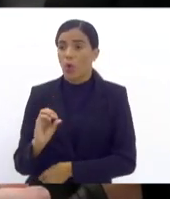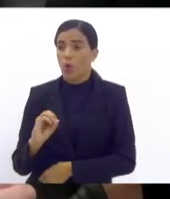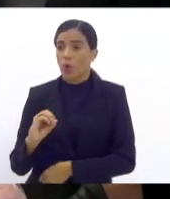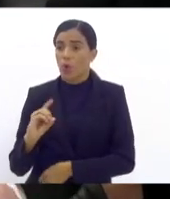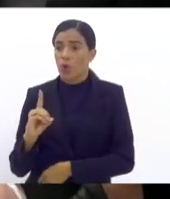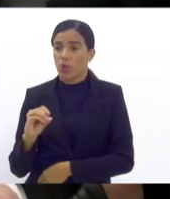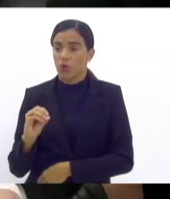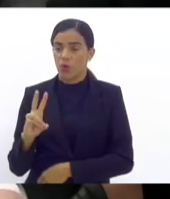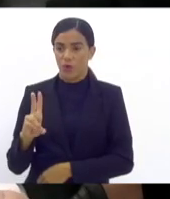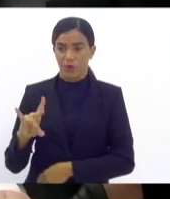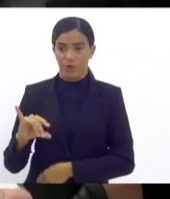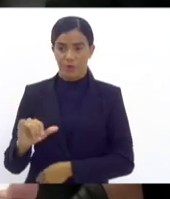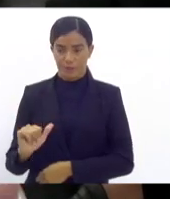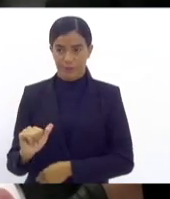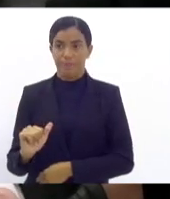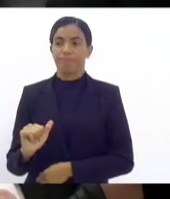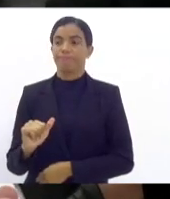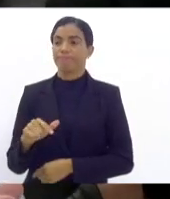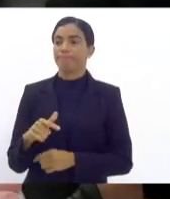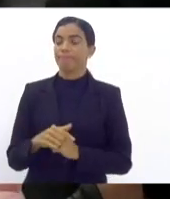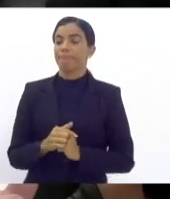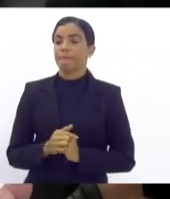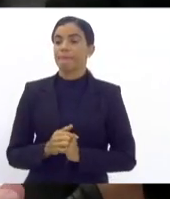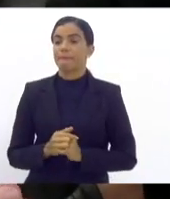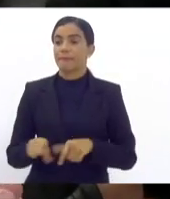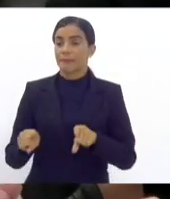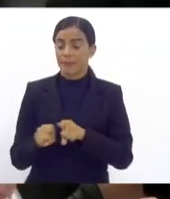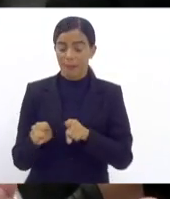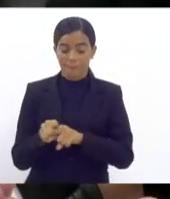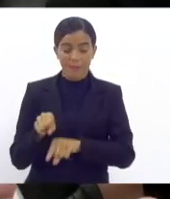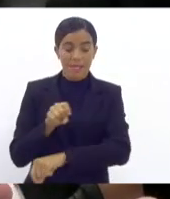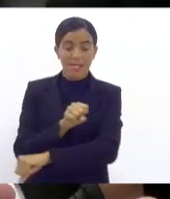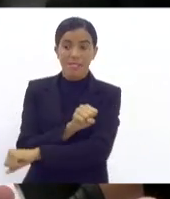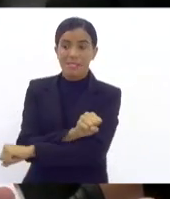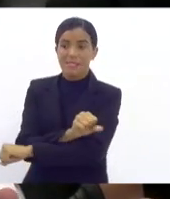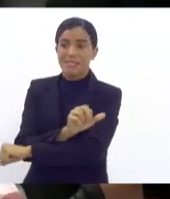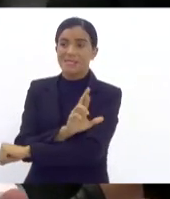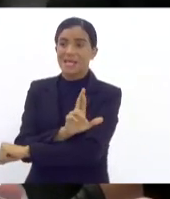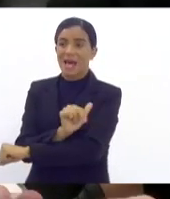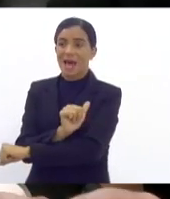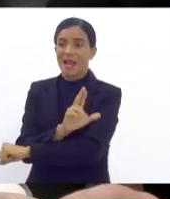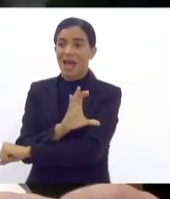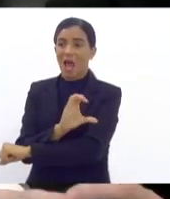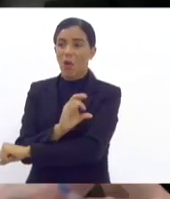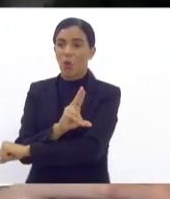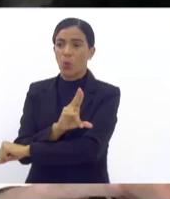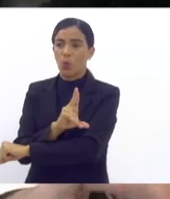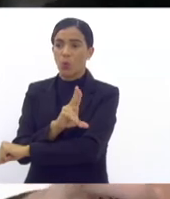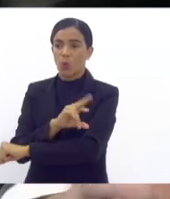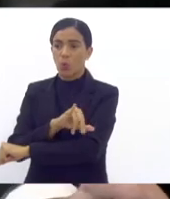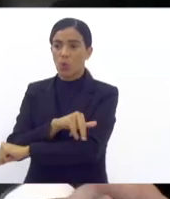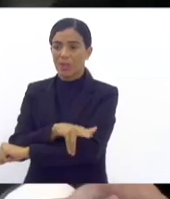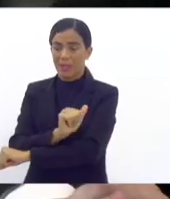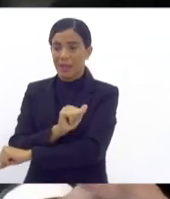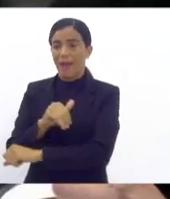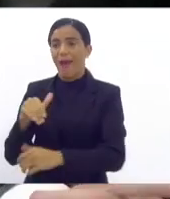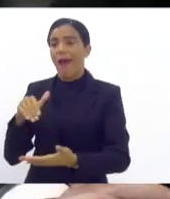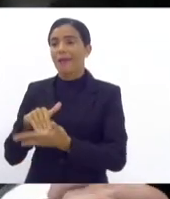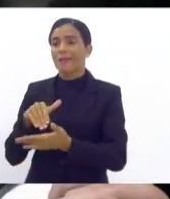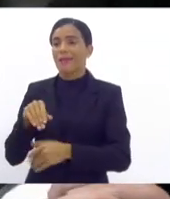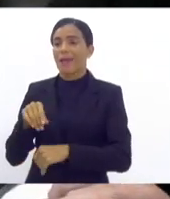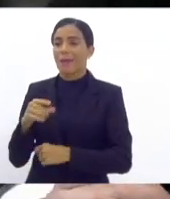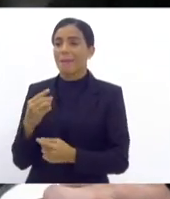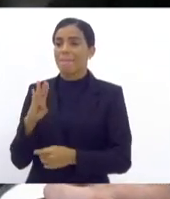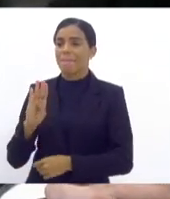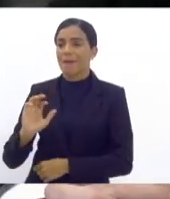concessão do trecho de Saracuruna até Além Paraíba, da BR-116, que corta o